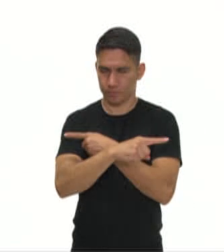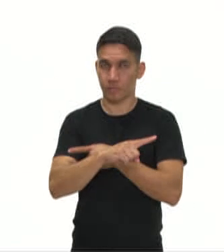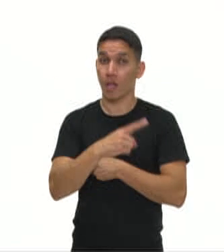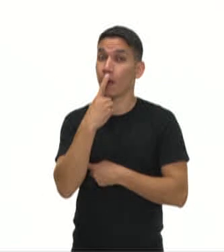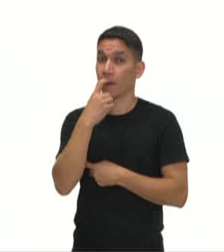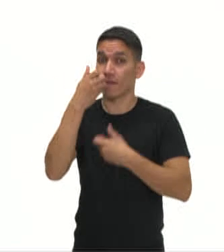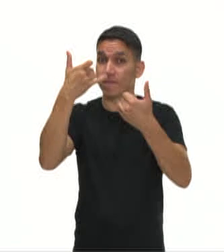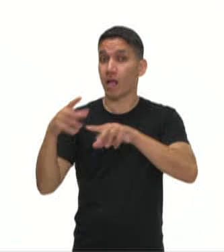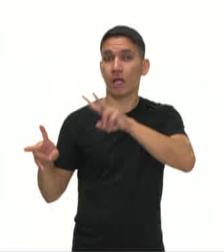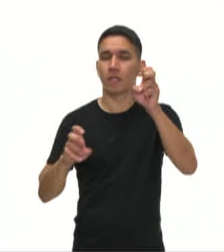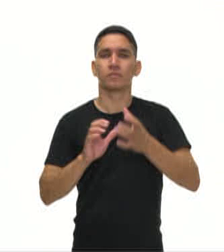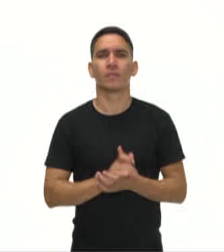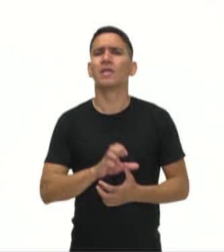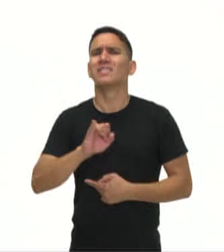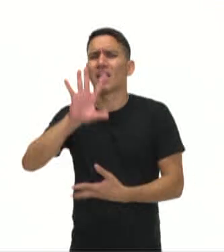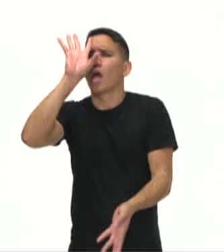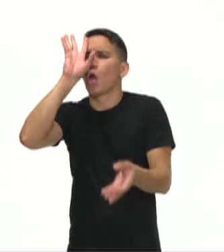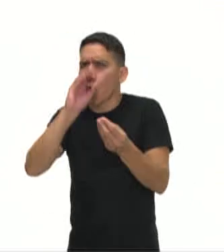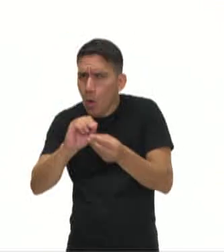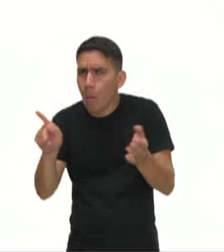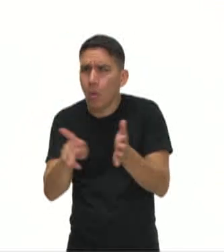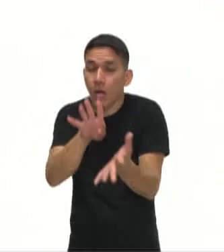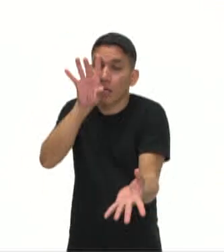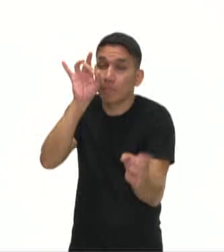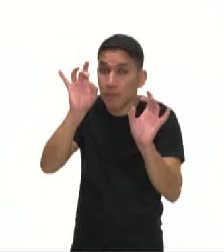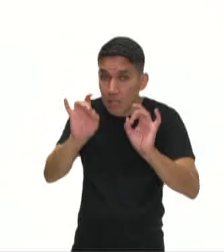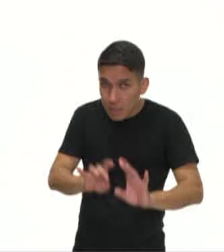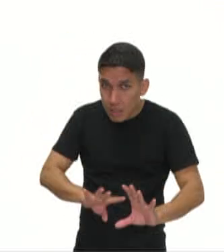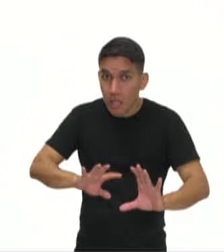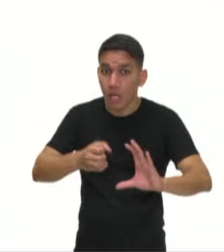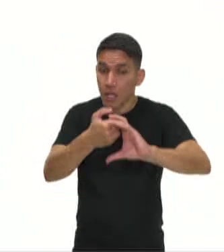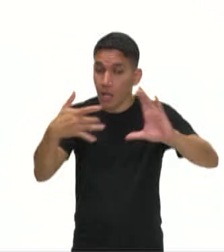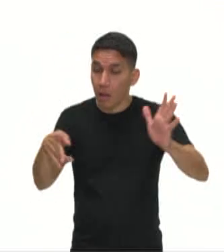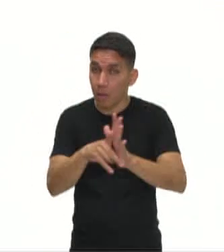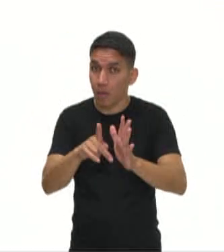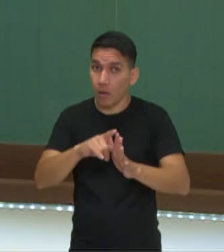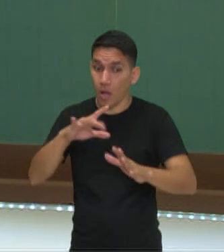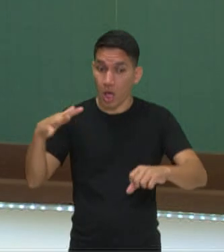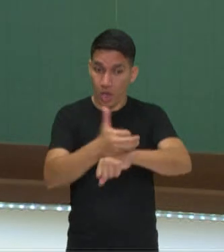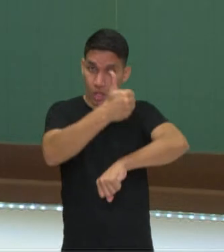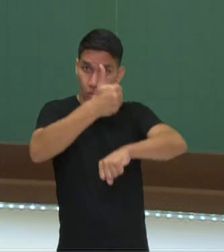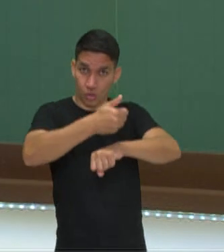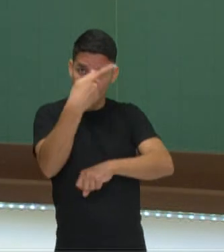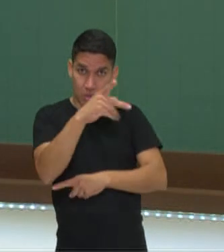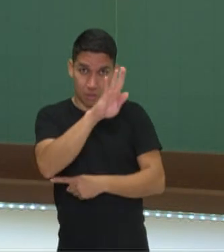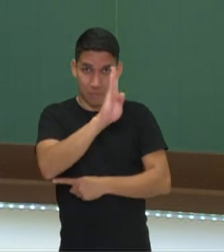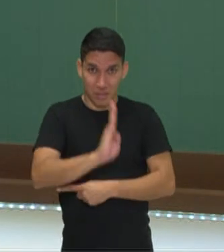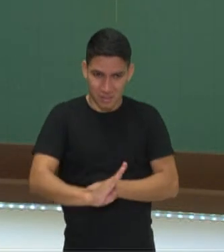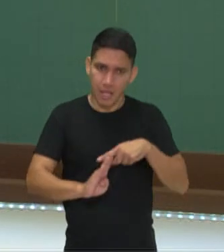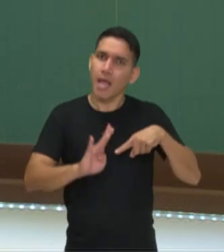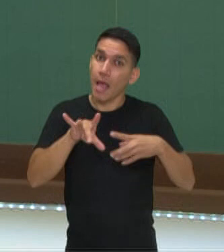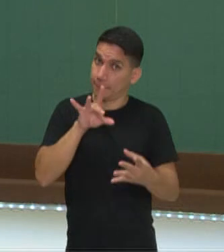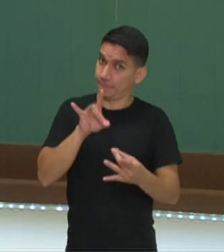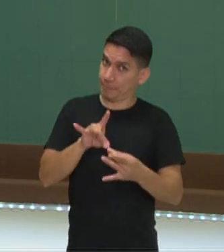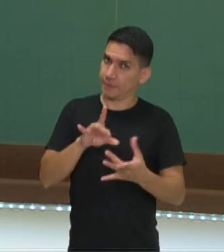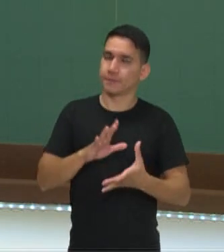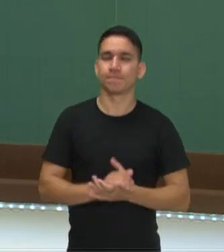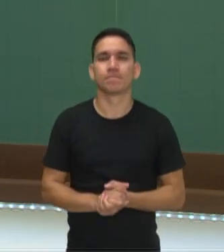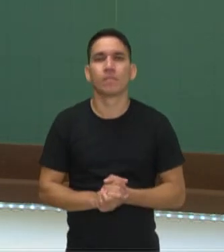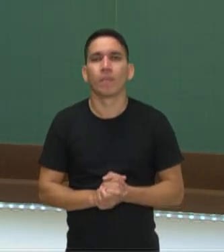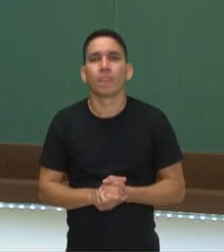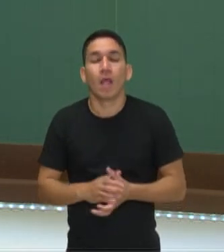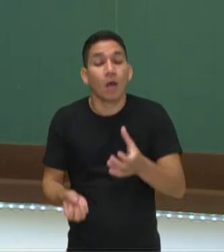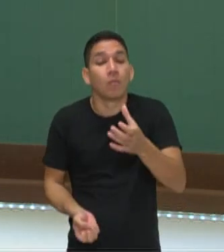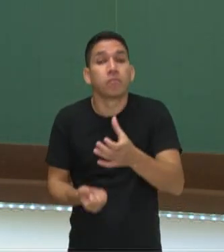compreende o especialíssimo caráter que tomou a colonização do Brasil, então, uma colonização específica, né? De uma formação